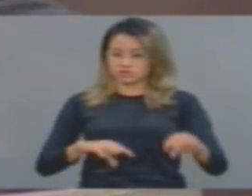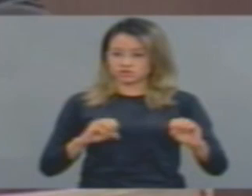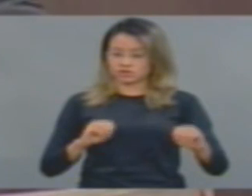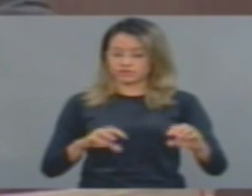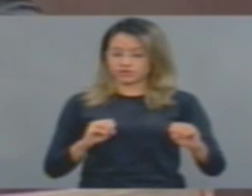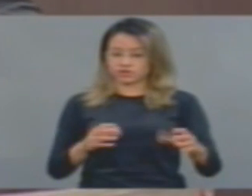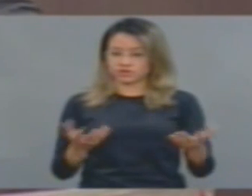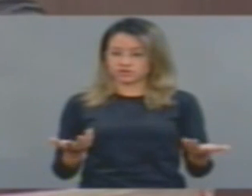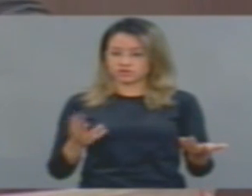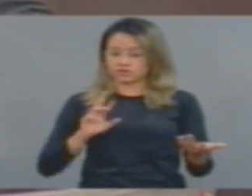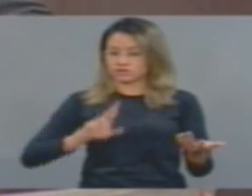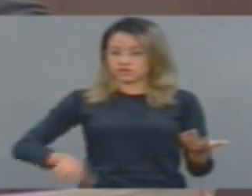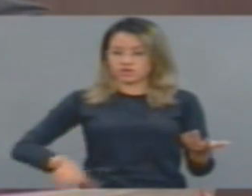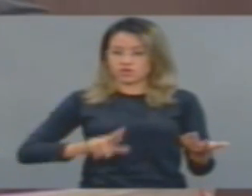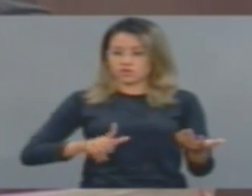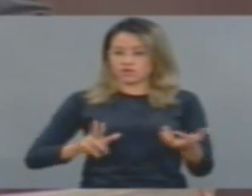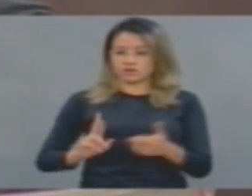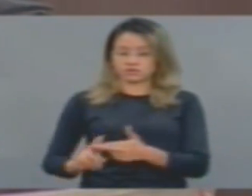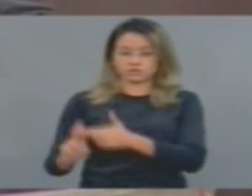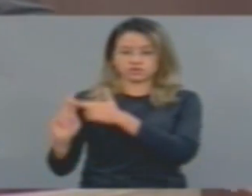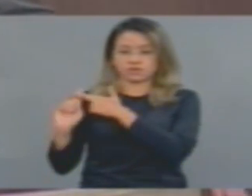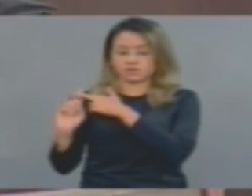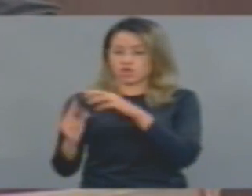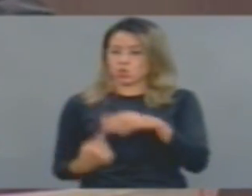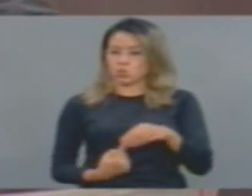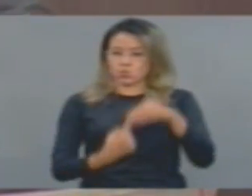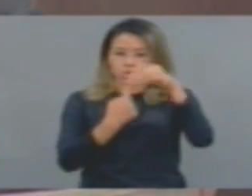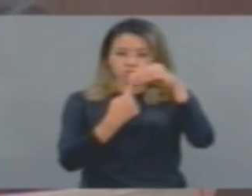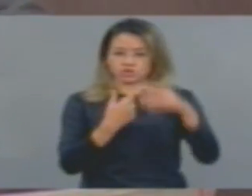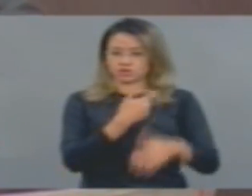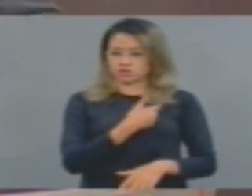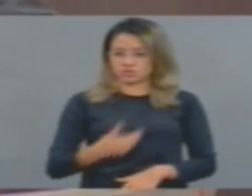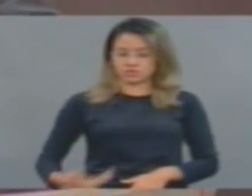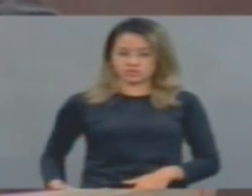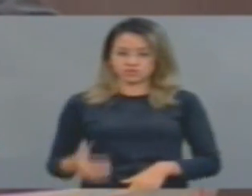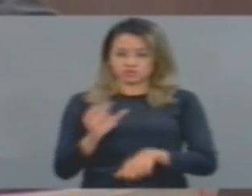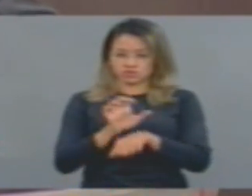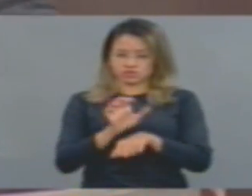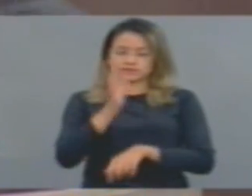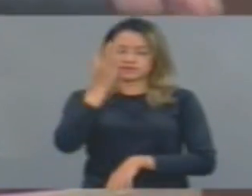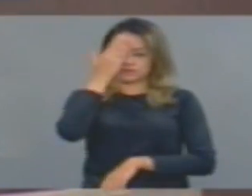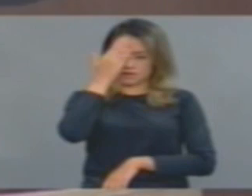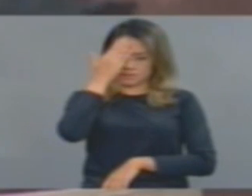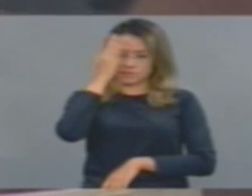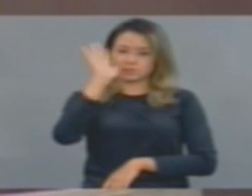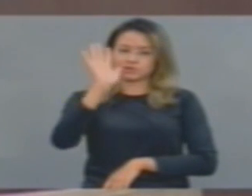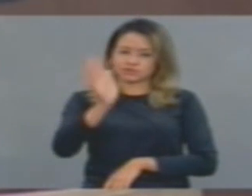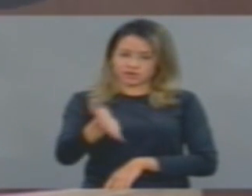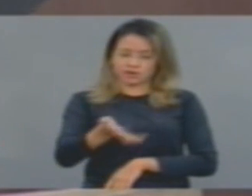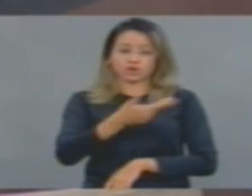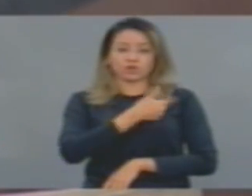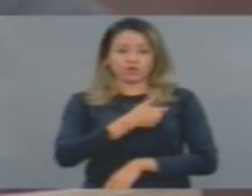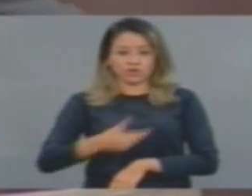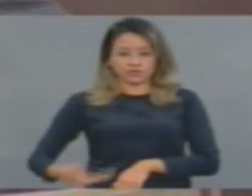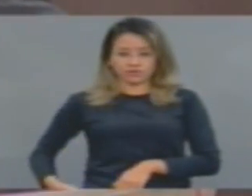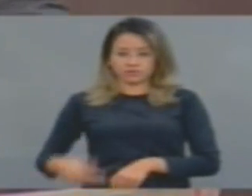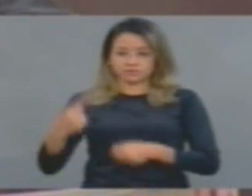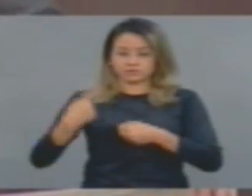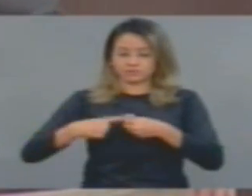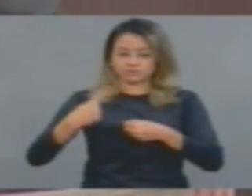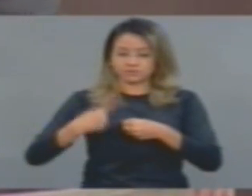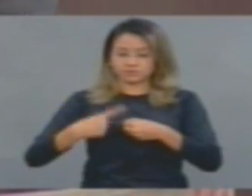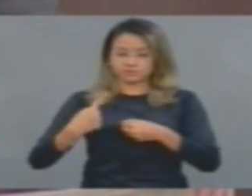é, obviamente, responsabilidade única do governo do Estado. Nós sabemos disso. Os governos